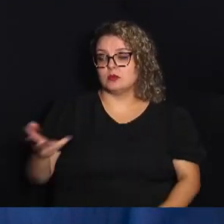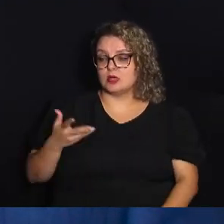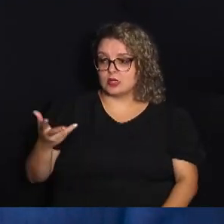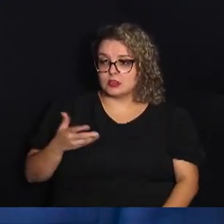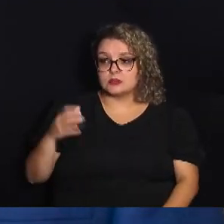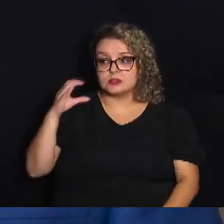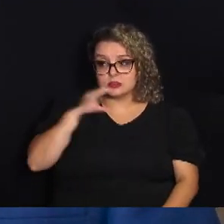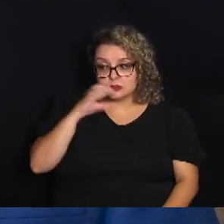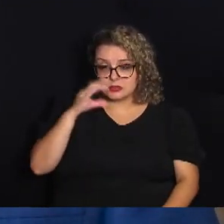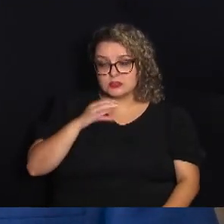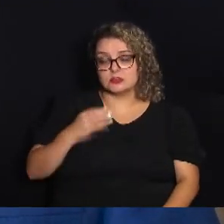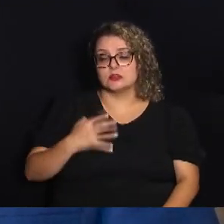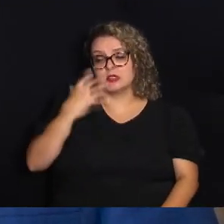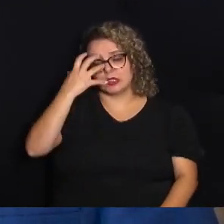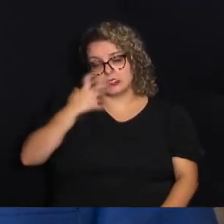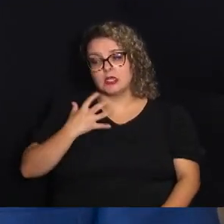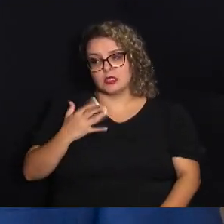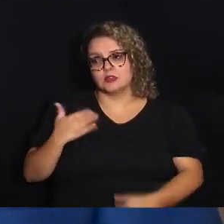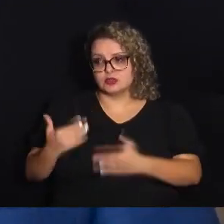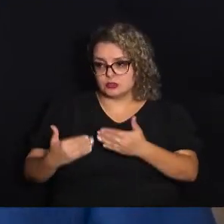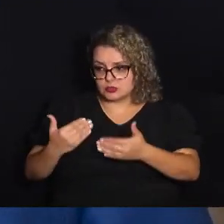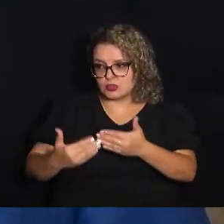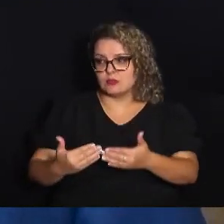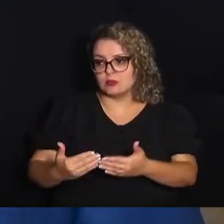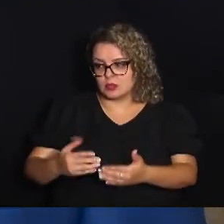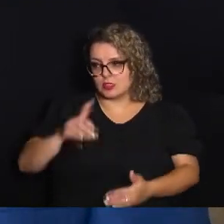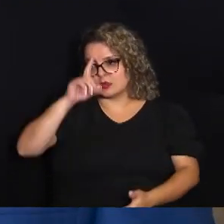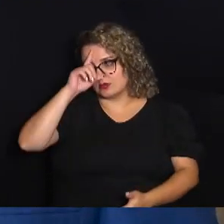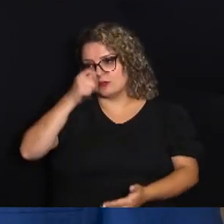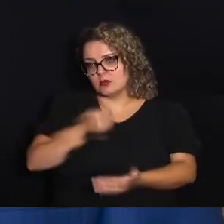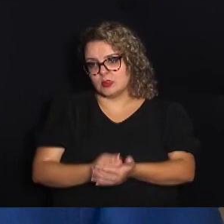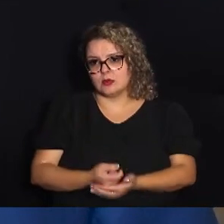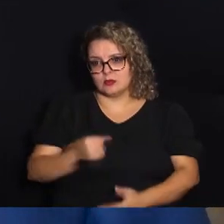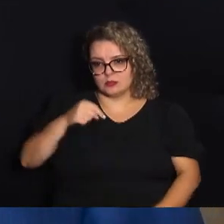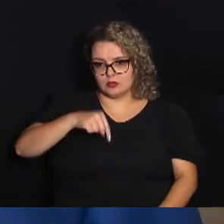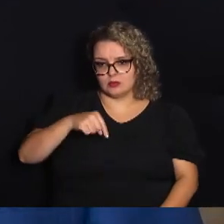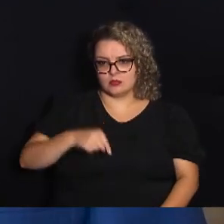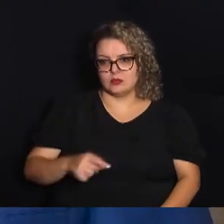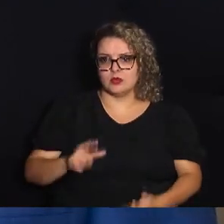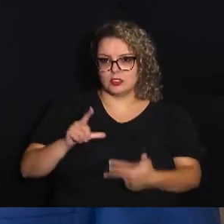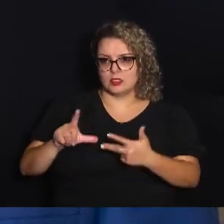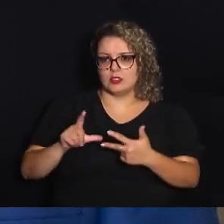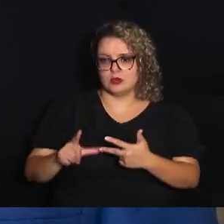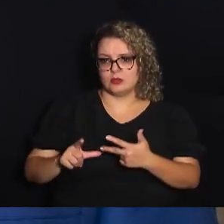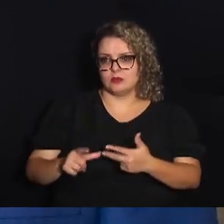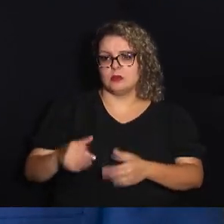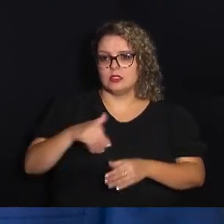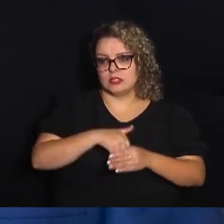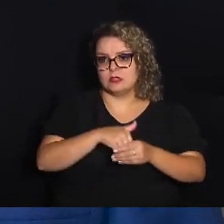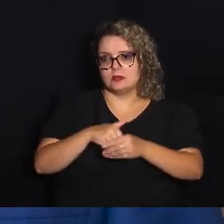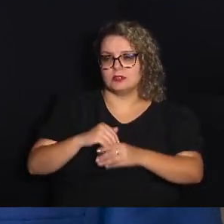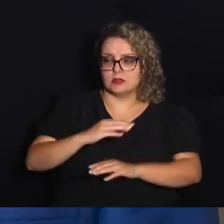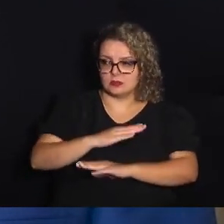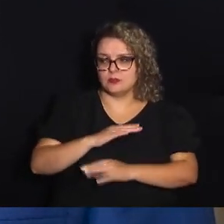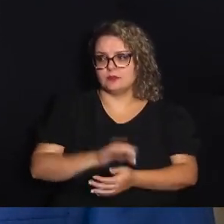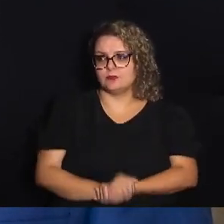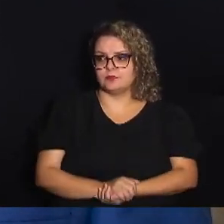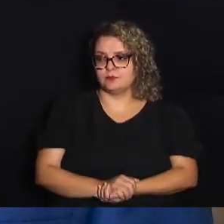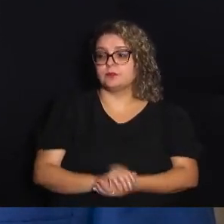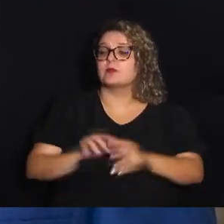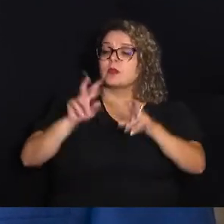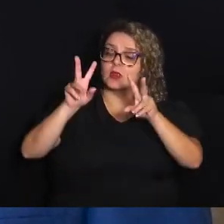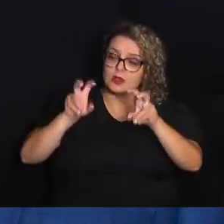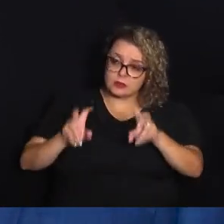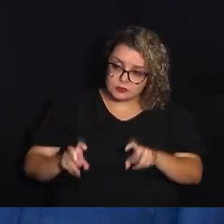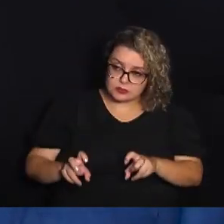todos eles para dar agilidade e seriedade no processo e mandar para cá pro executivo pro legislativo para ser